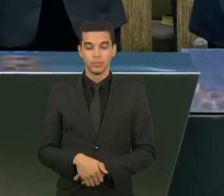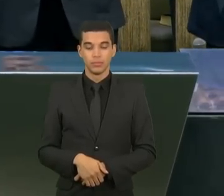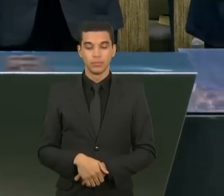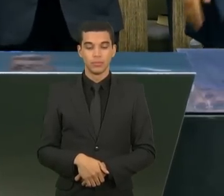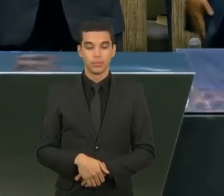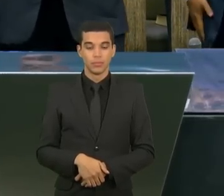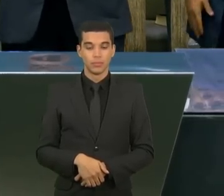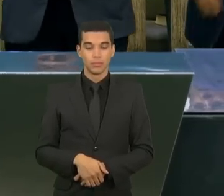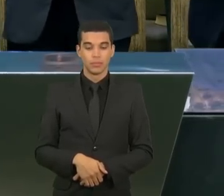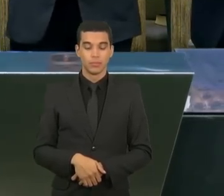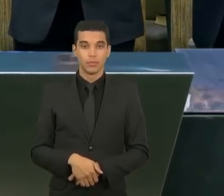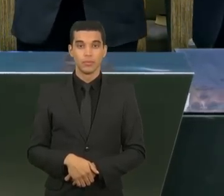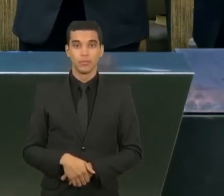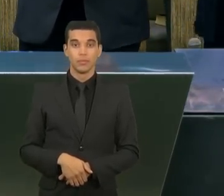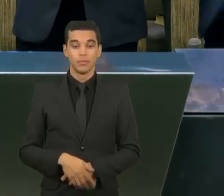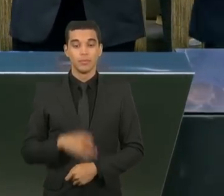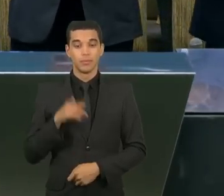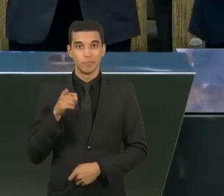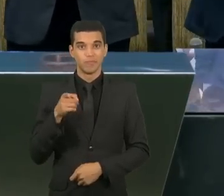uma Bíblia de ouro.